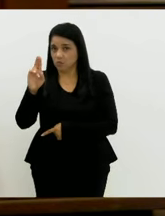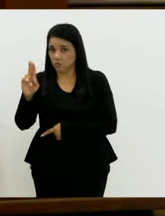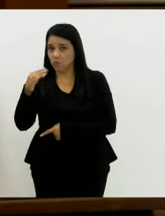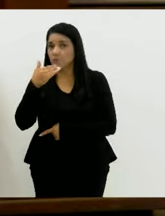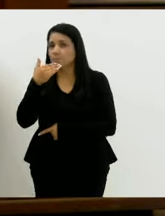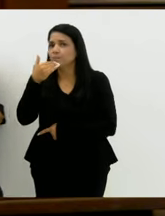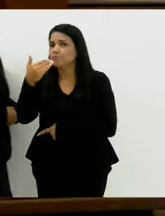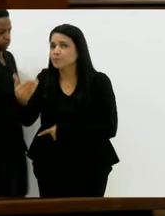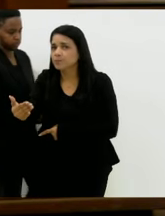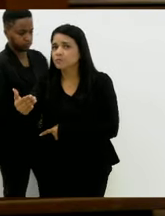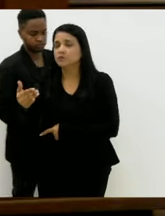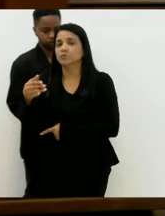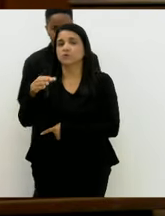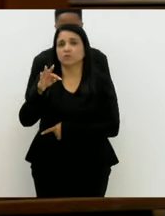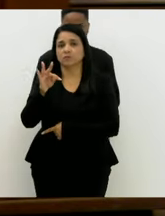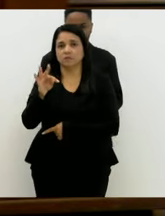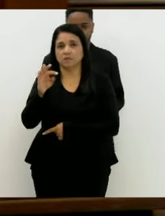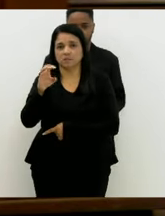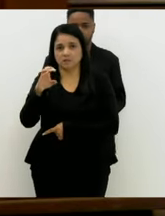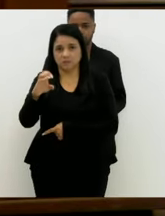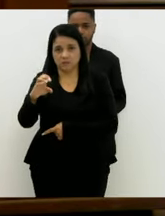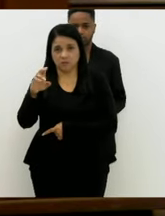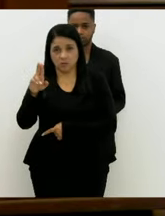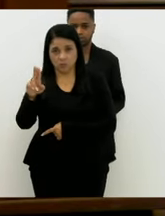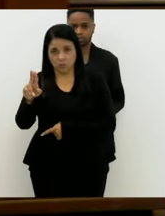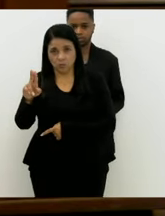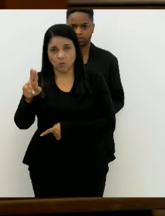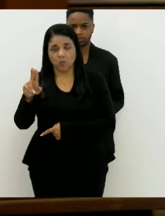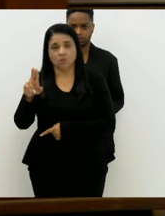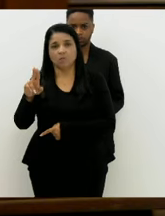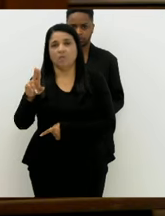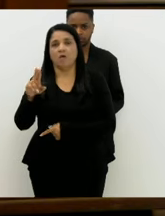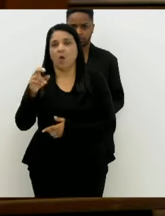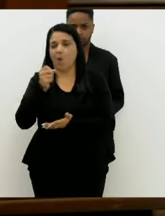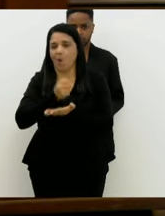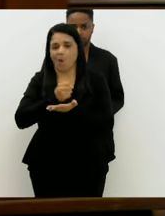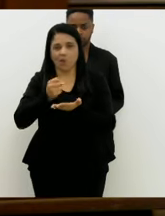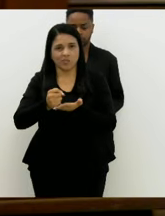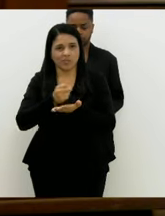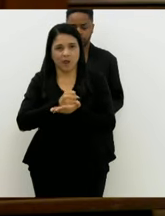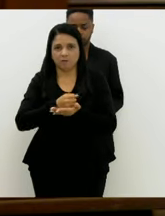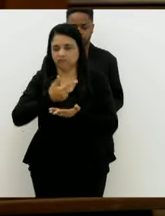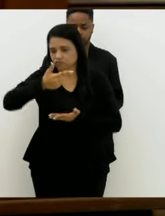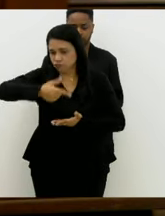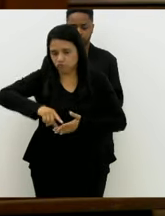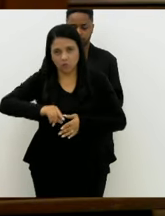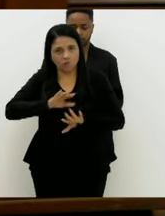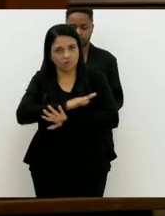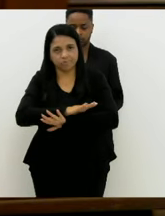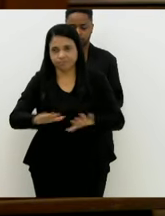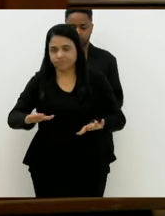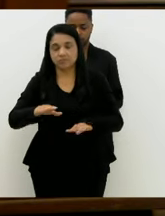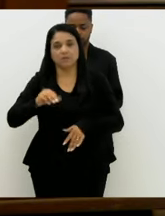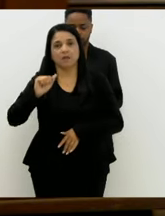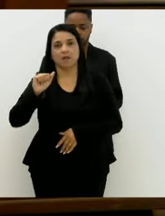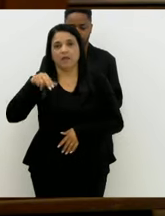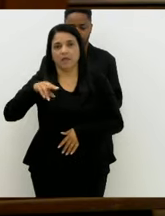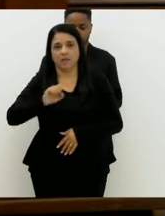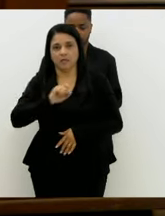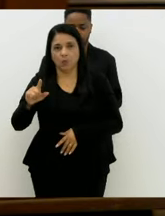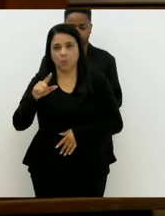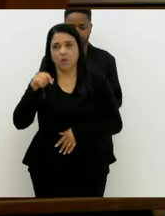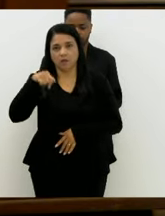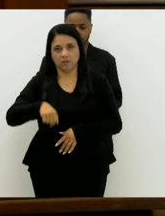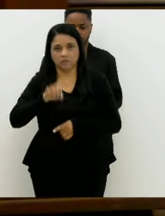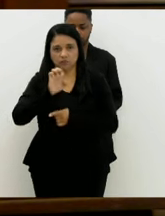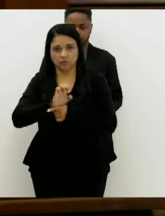solicitando ao TCU a não renovação do contrato de concessão da Enel aqui no nosso